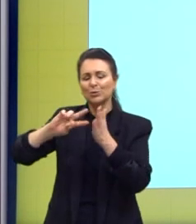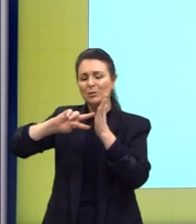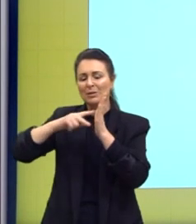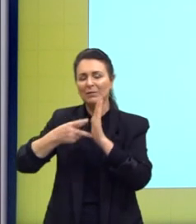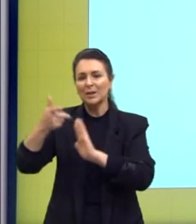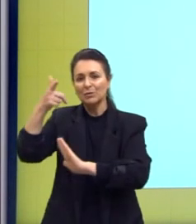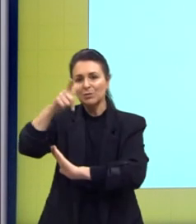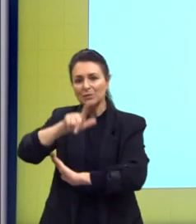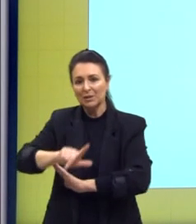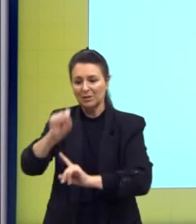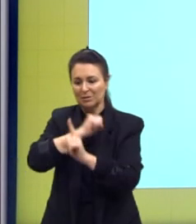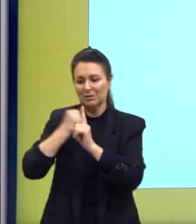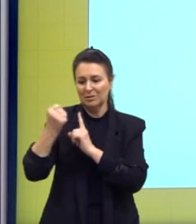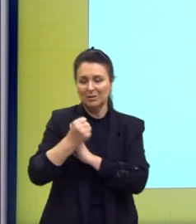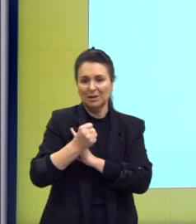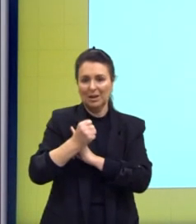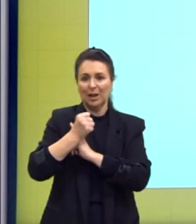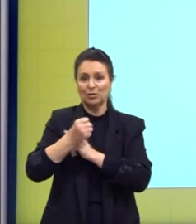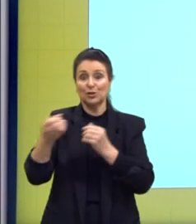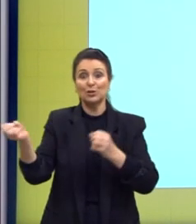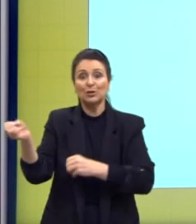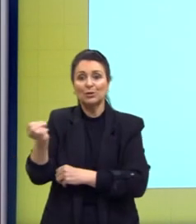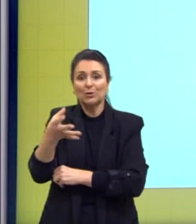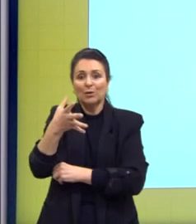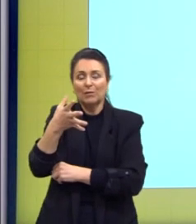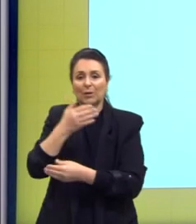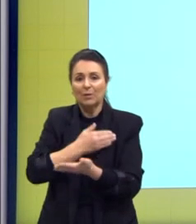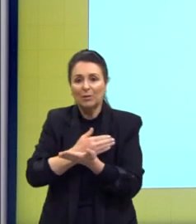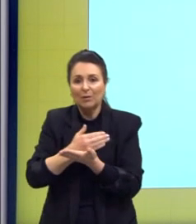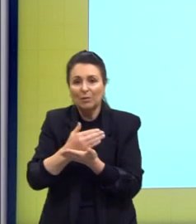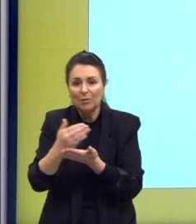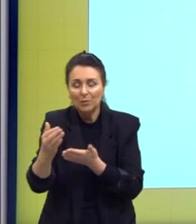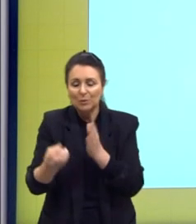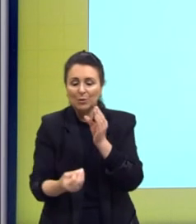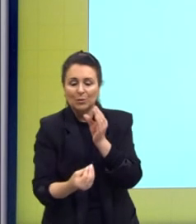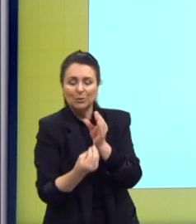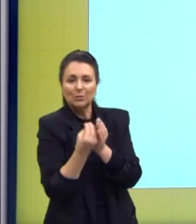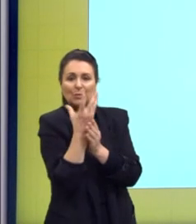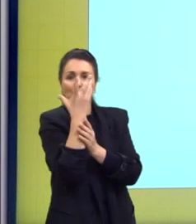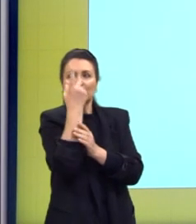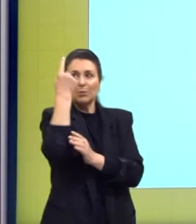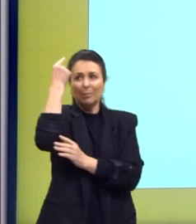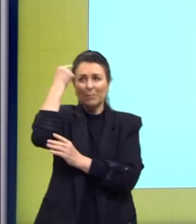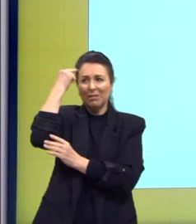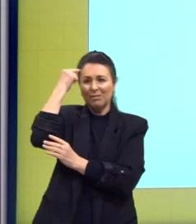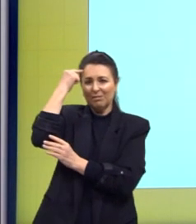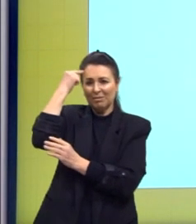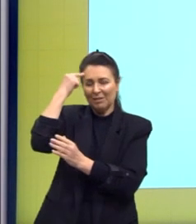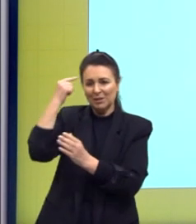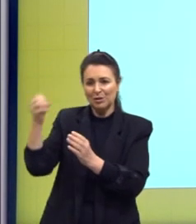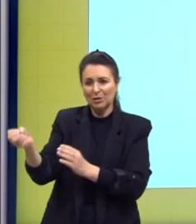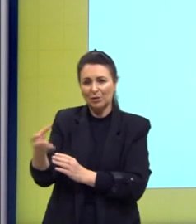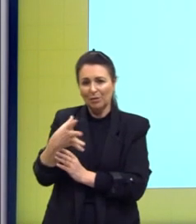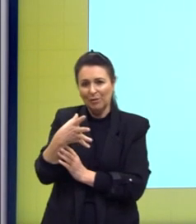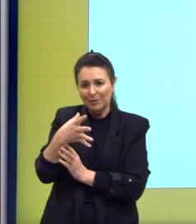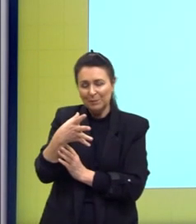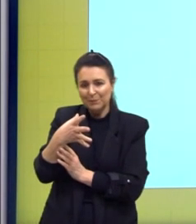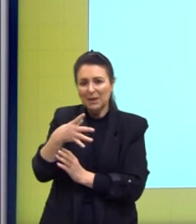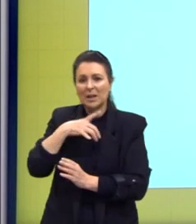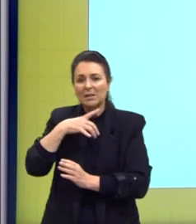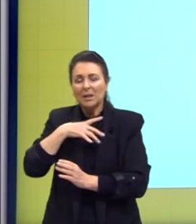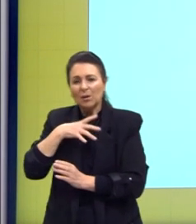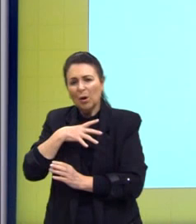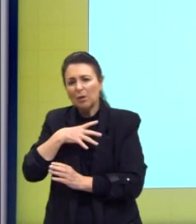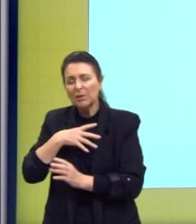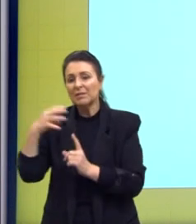trabalho nas sociedades modernas teve início a partir do surgimento de uma nova É verdade essa nova